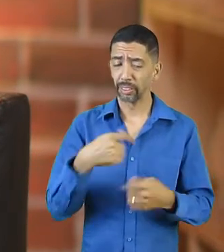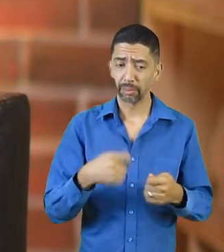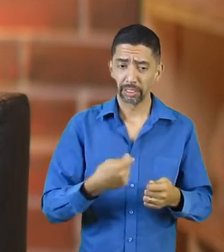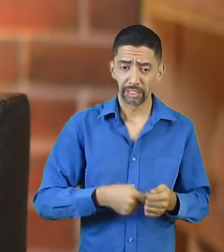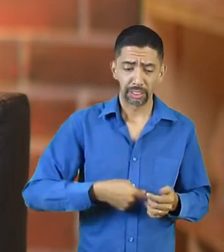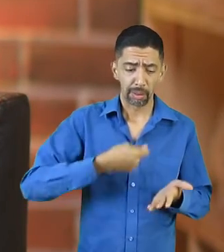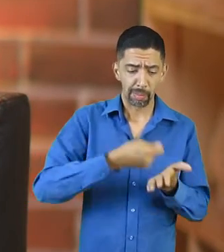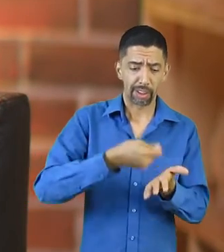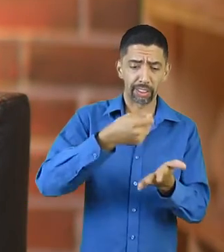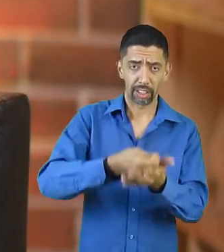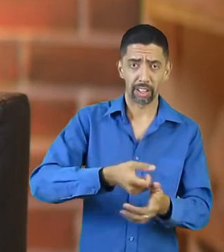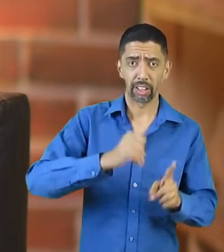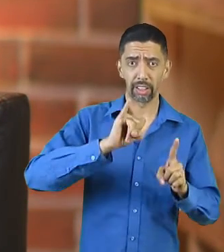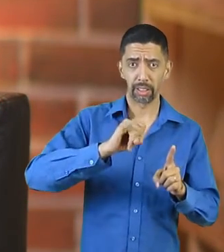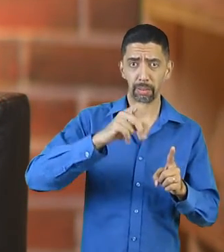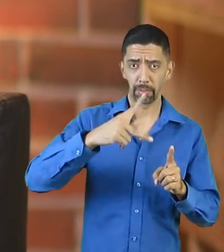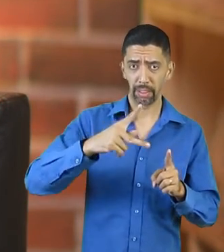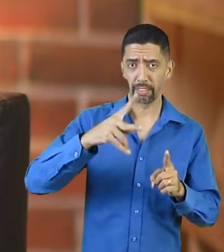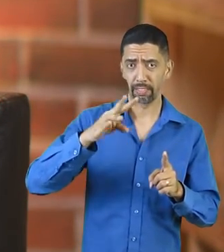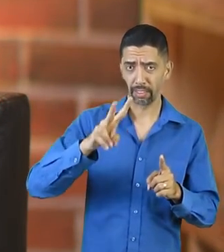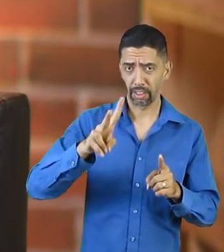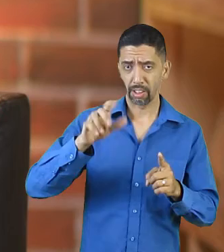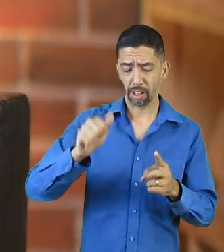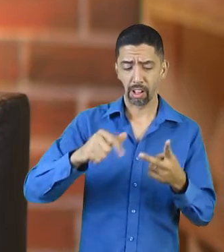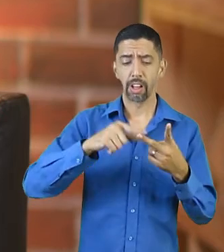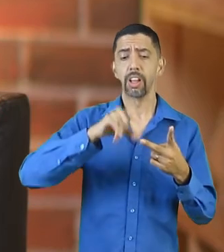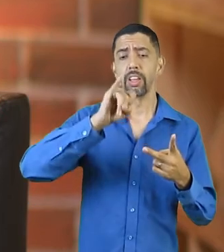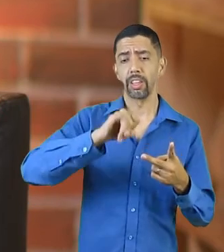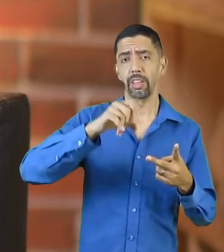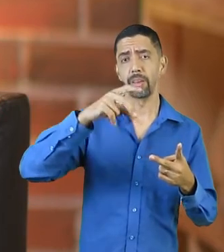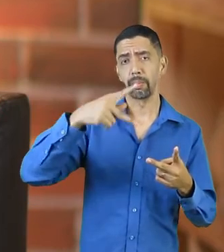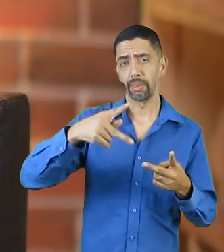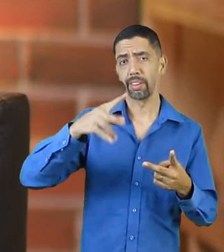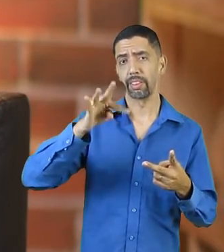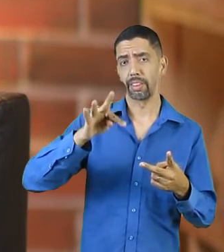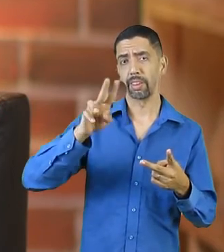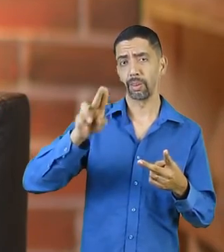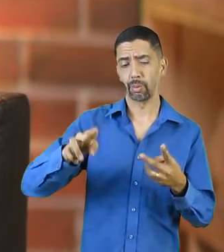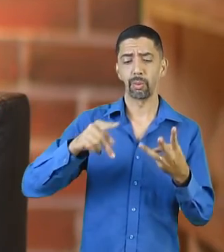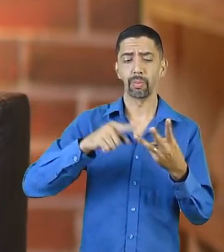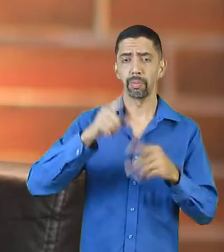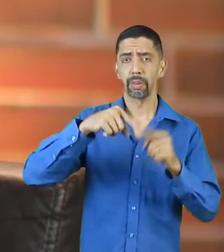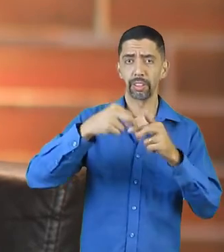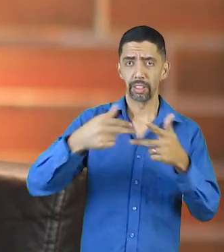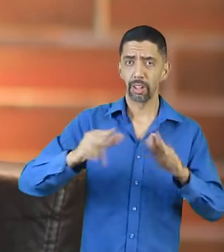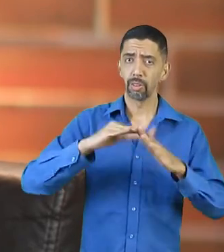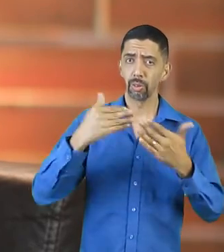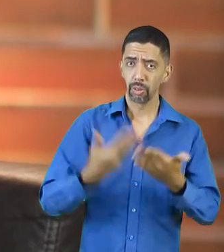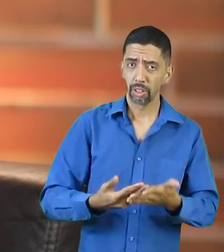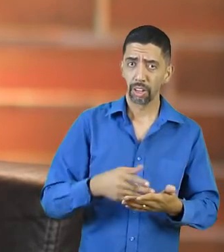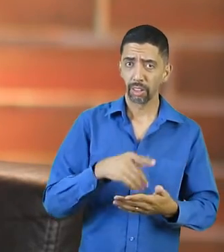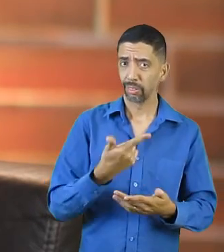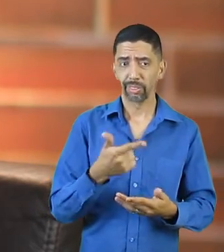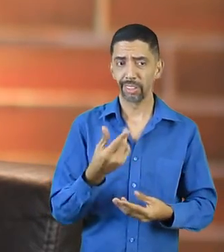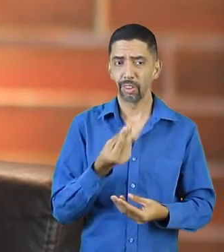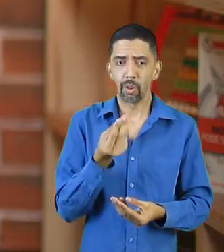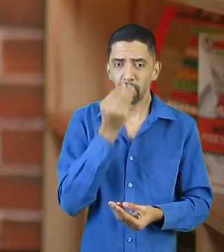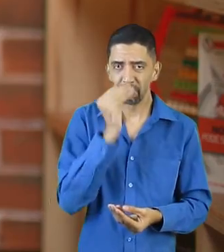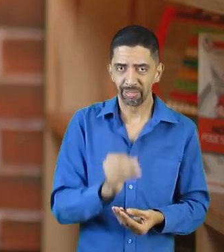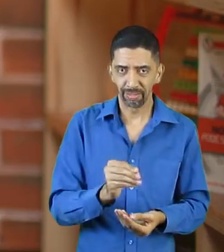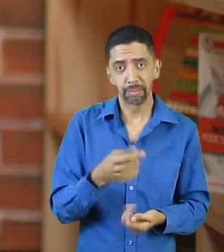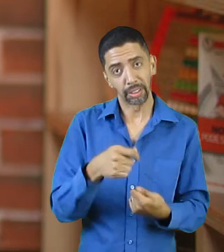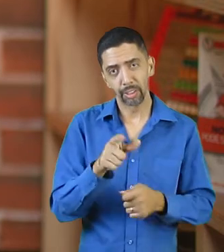porque se eu terei que honrar o IPVA, o IPTU e o material escolar e não tenho opção, eu tenho que fazer